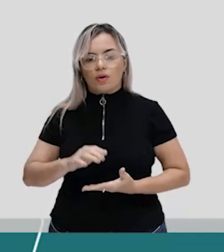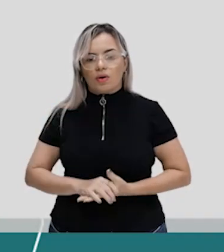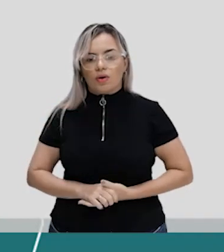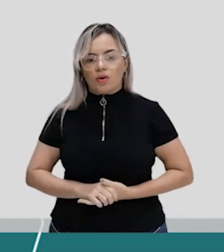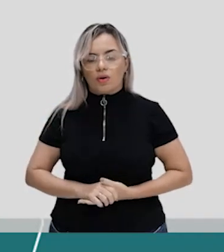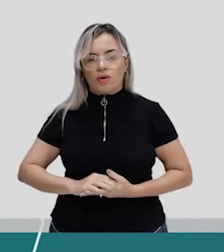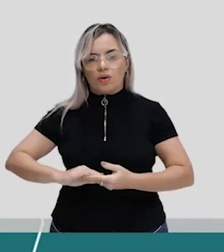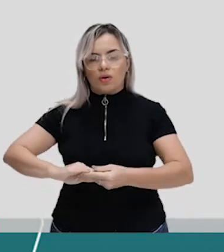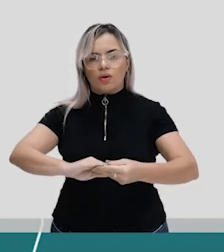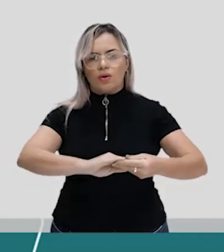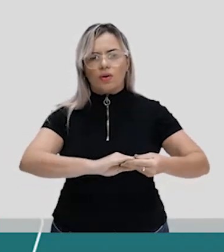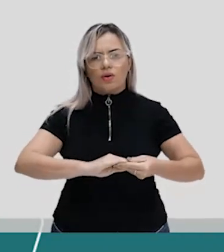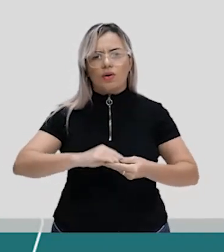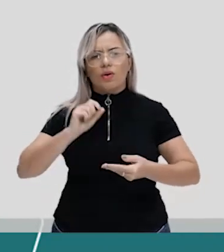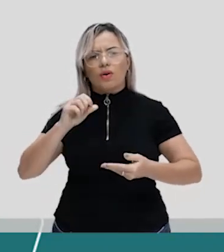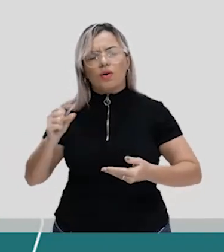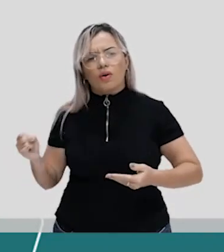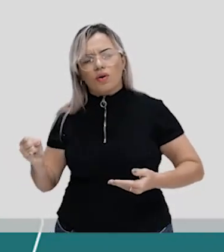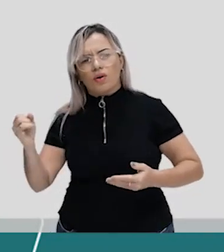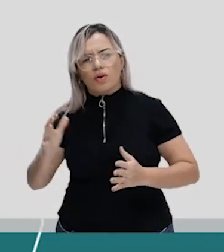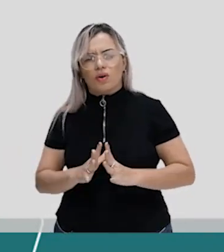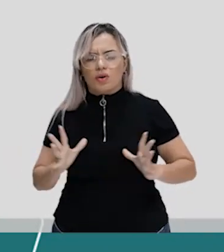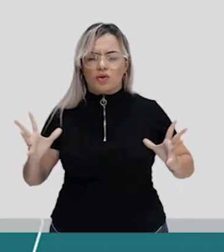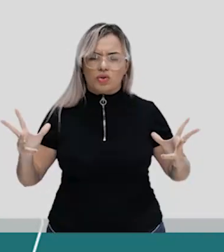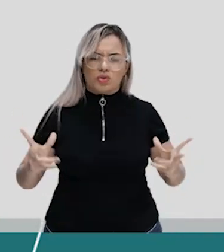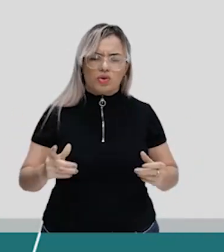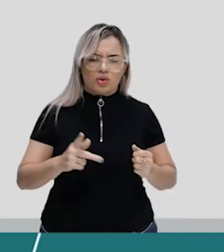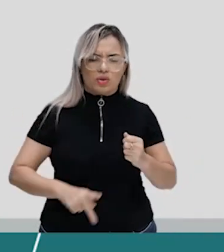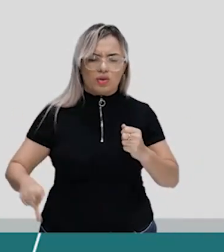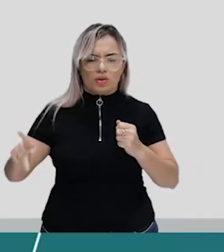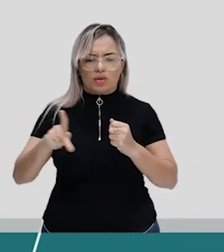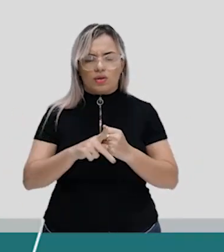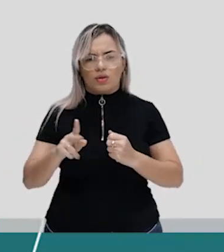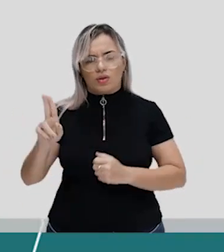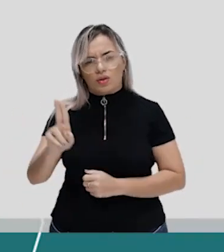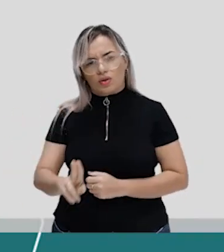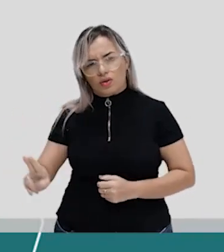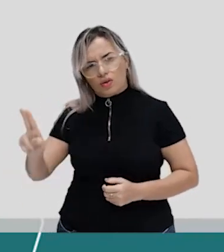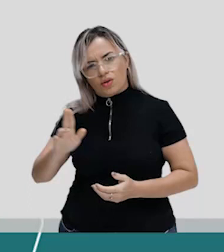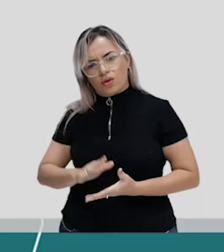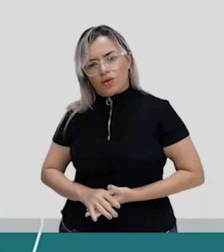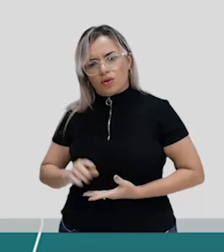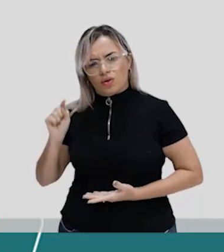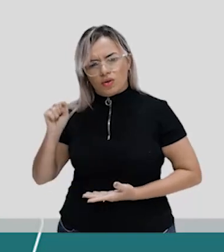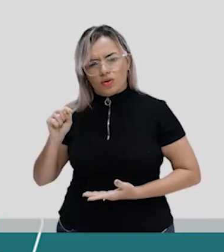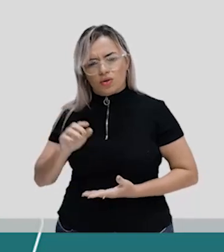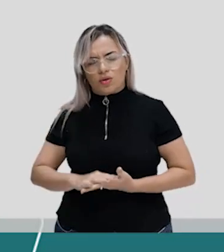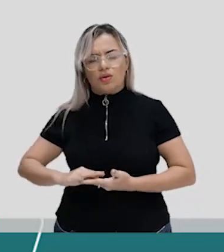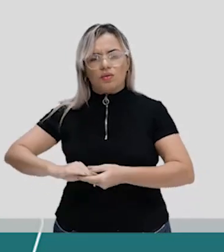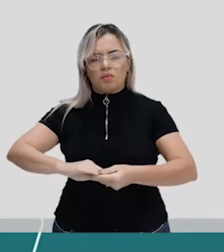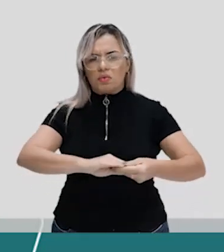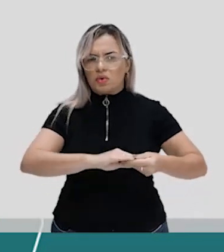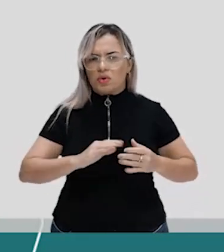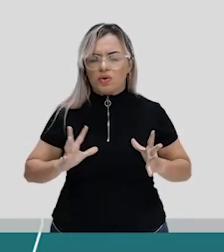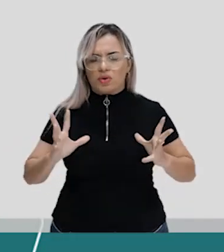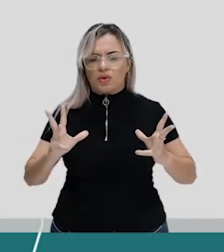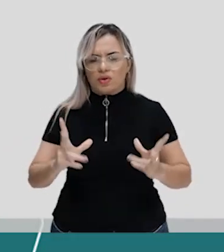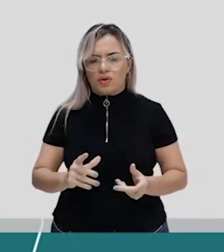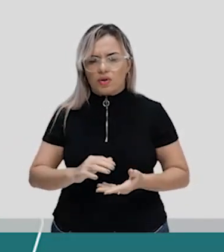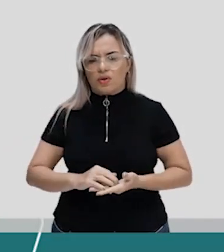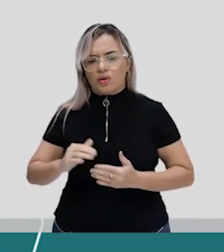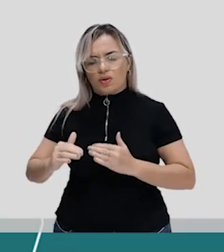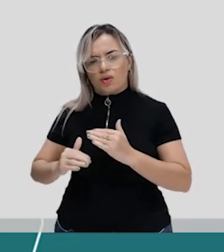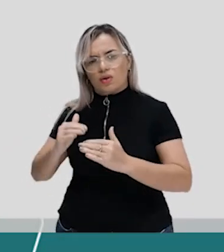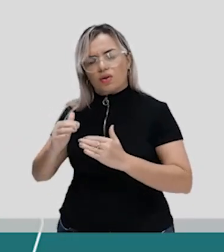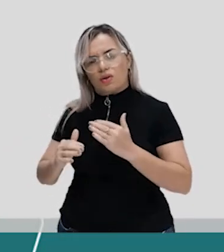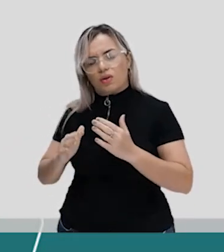importante? Professor, eu posso usar todos os pronomes? Eu posso usar todas as saudações? Para construir, se você pegar toda